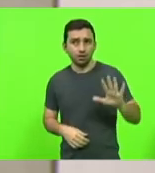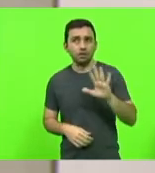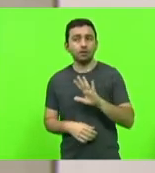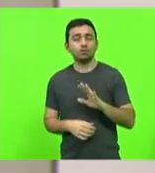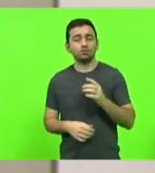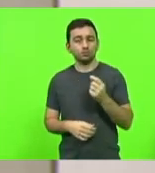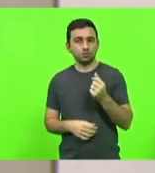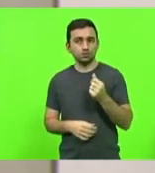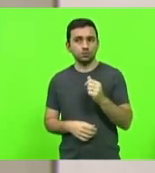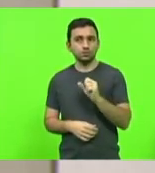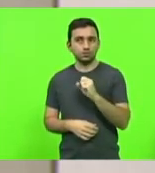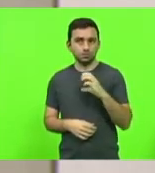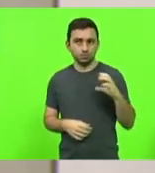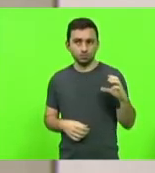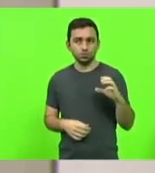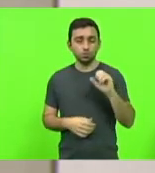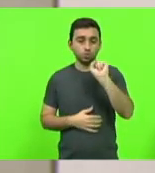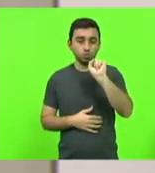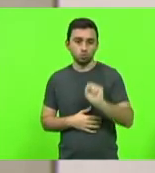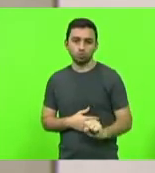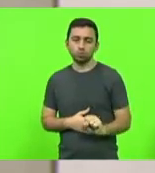Catarina, no sul,